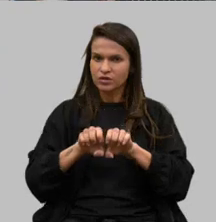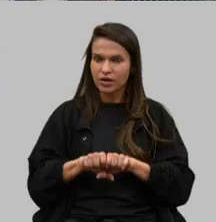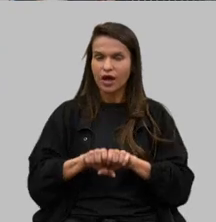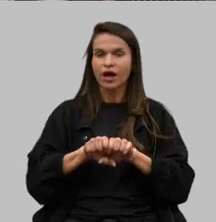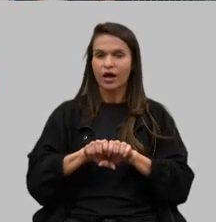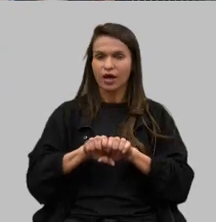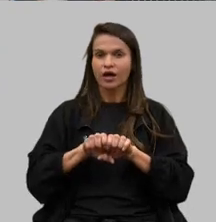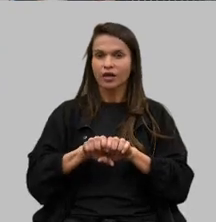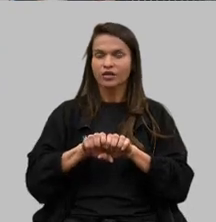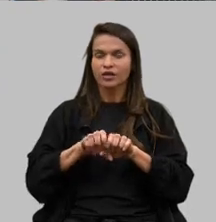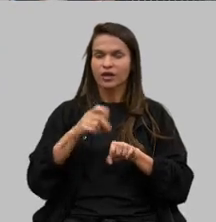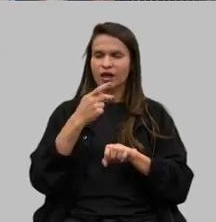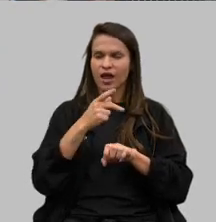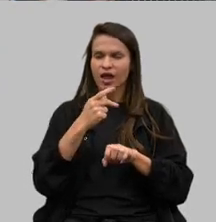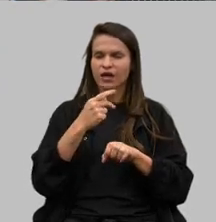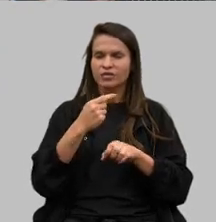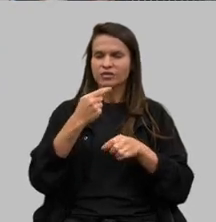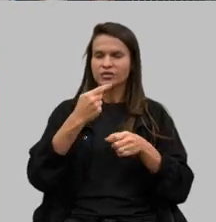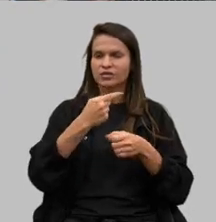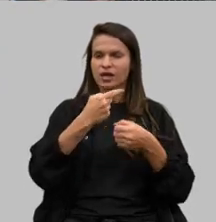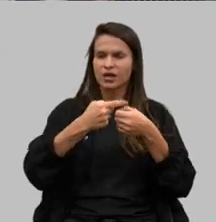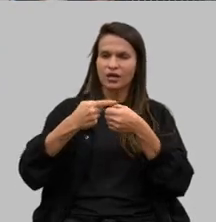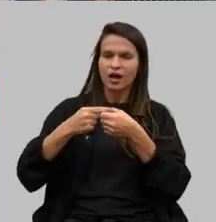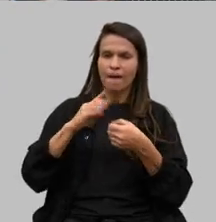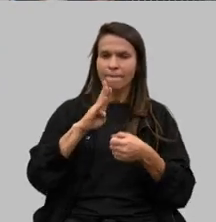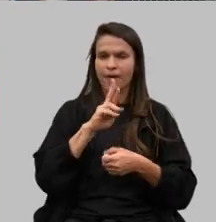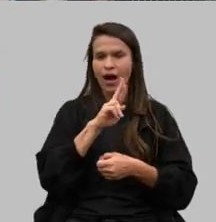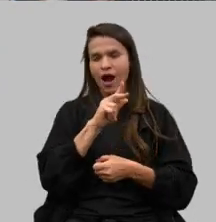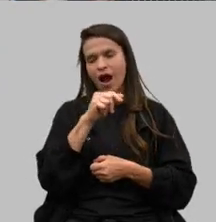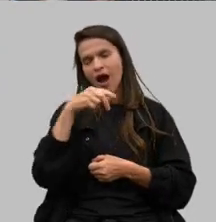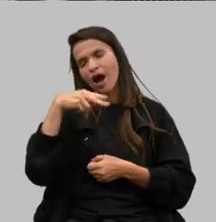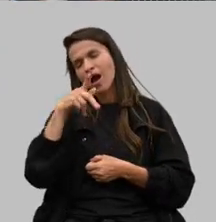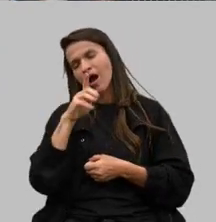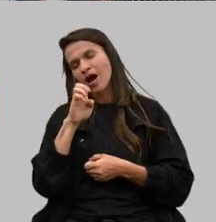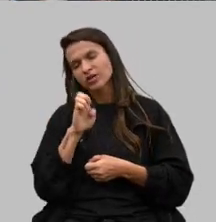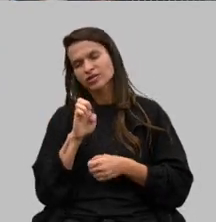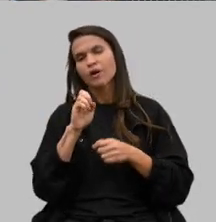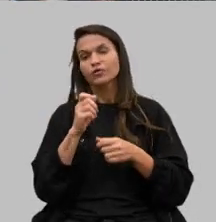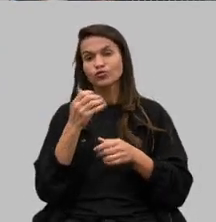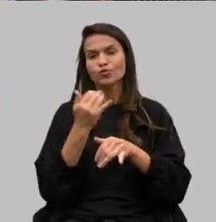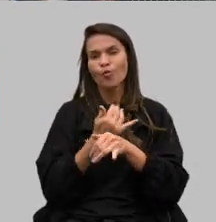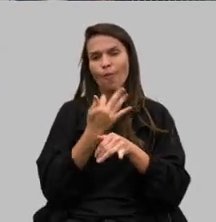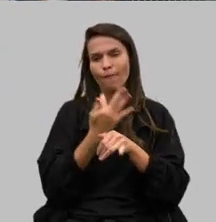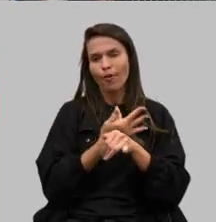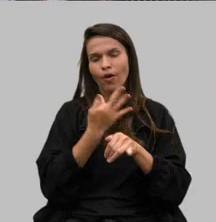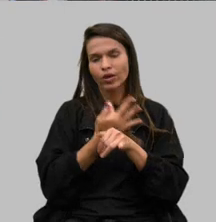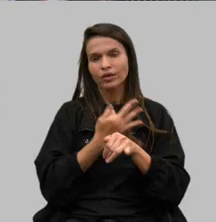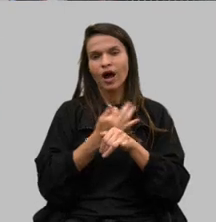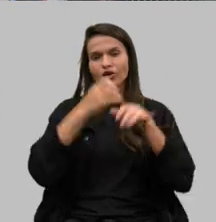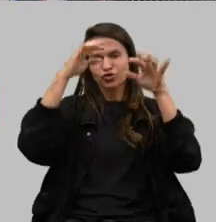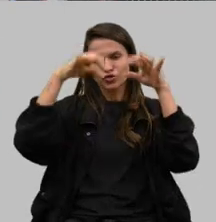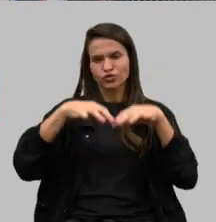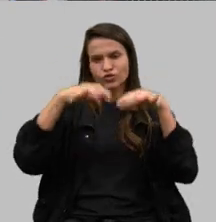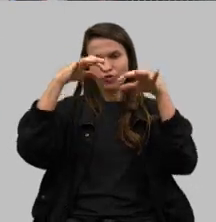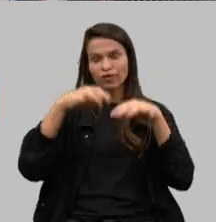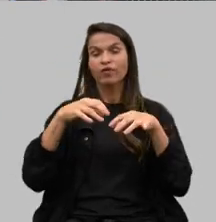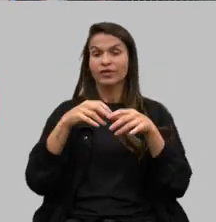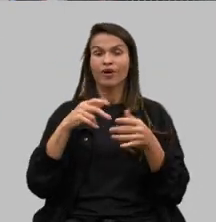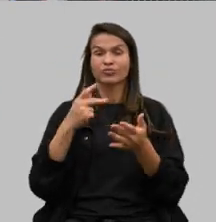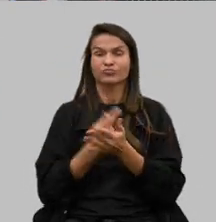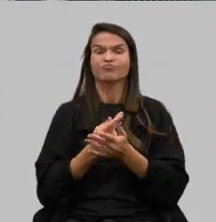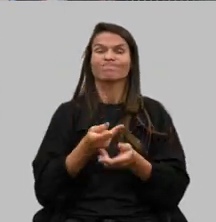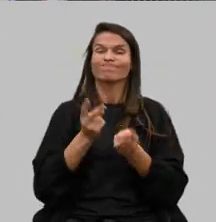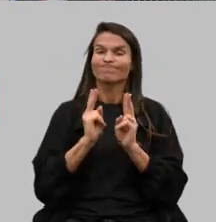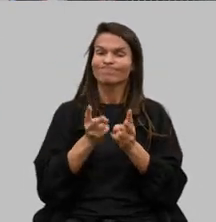dessas barragens de suportar chuvas intensas né que de fato tem sido uma realidade constante eh não apenas em Minas no